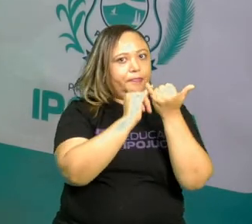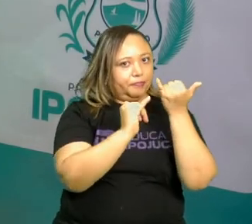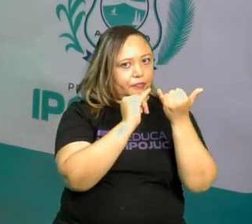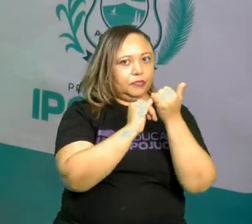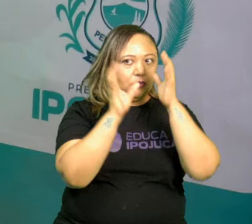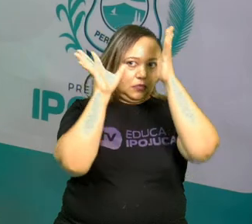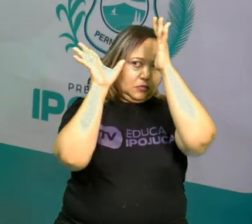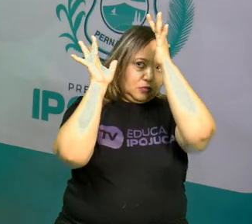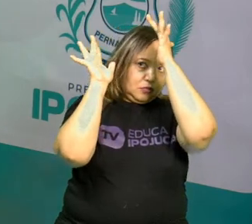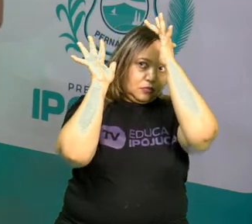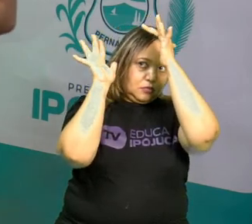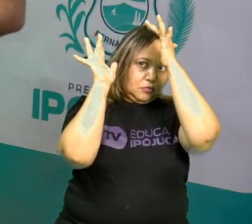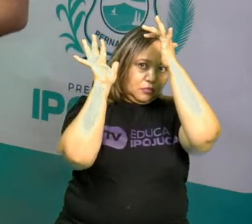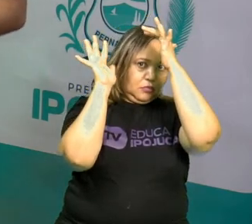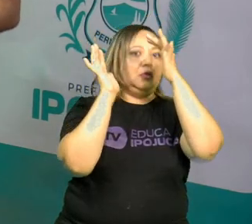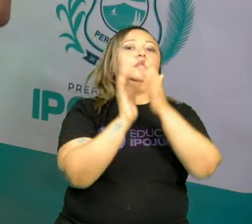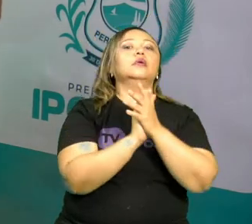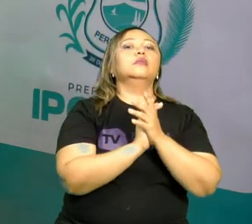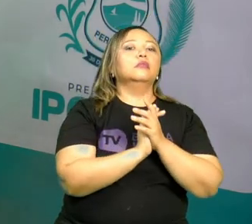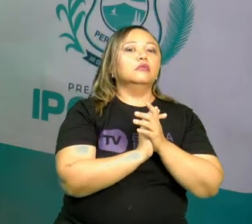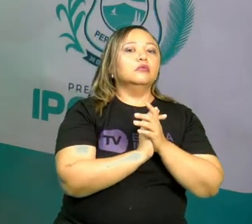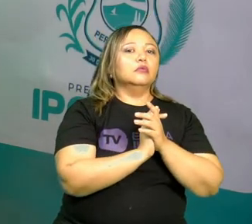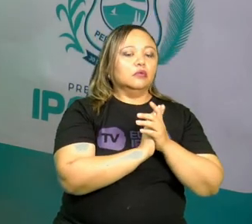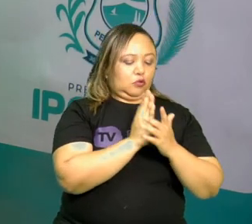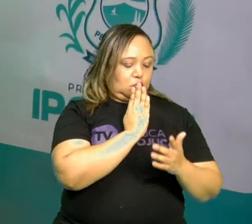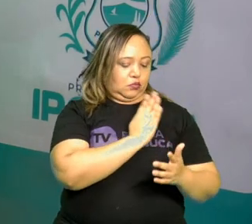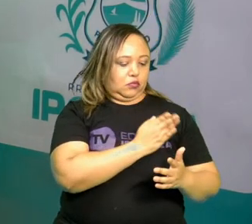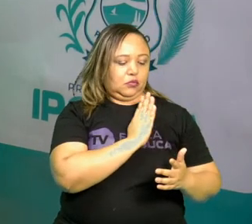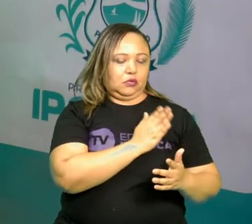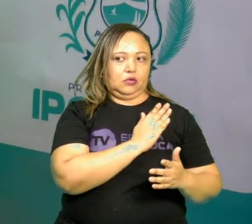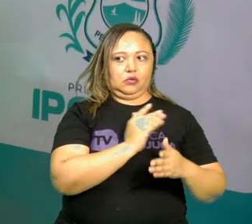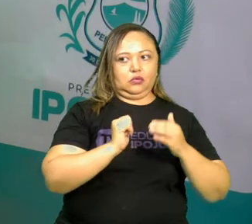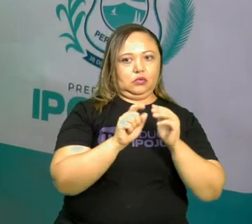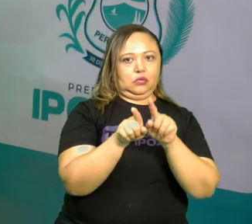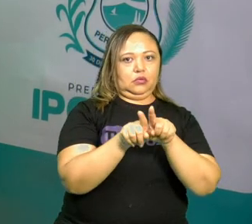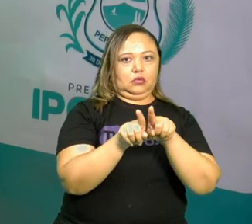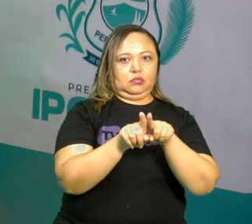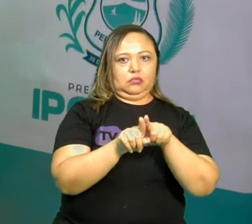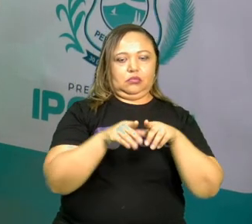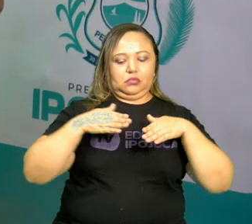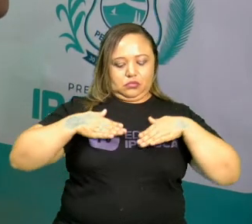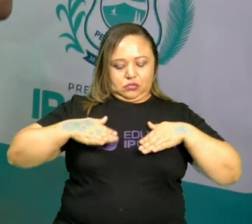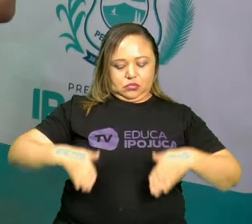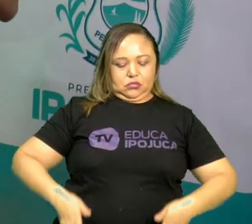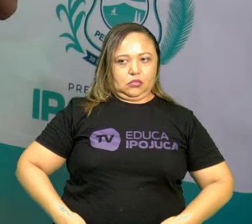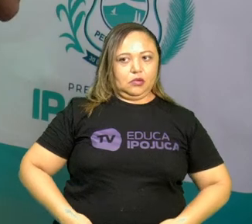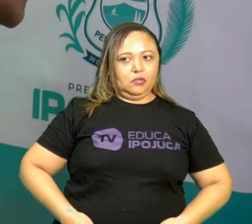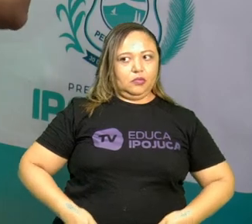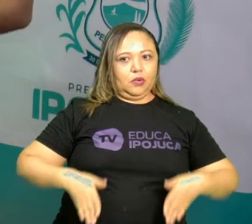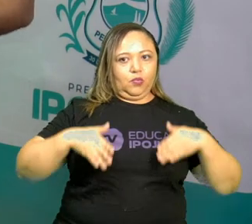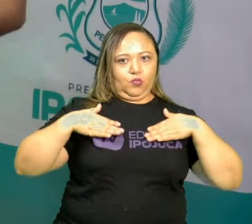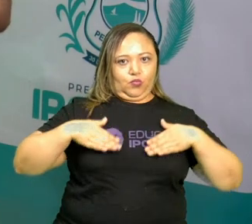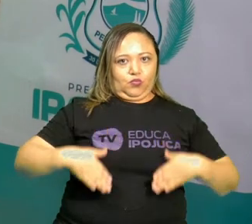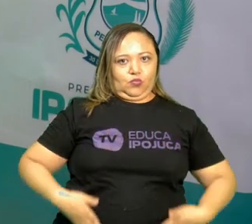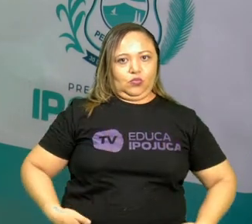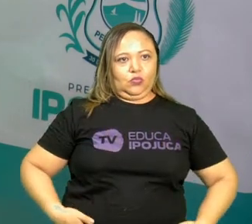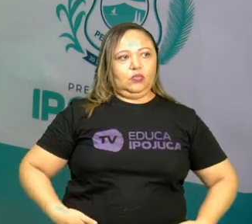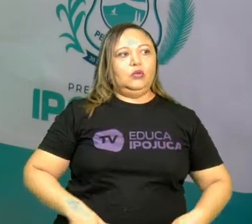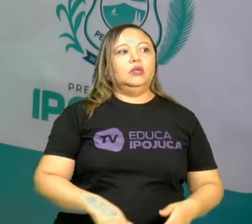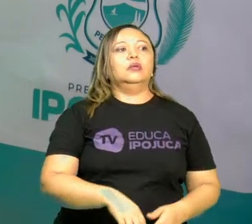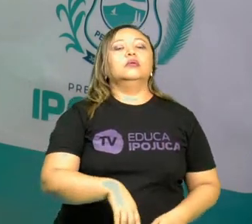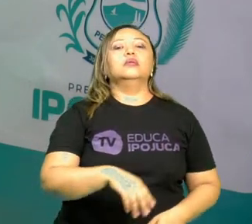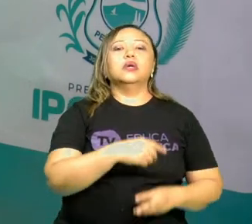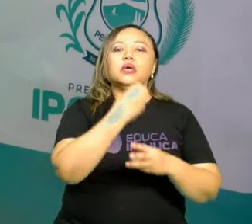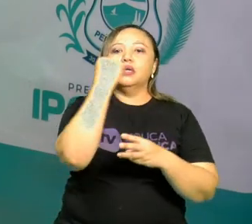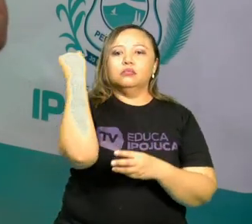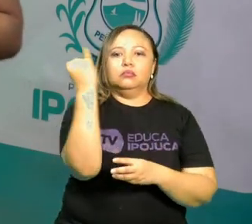cérebro, do coração e do pulmão, como aqui está sendo demonstrado. Tente por menos um, mas se conseguir os três, seria